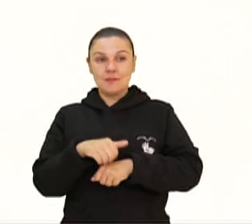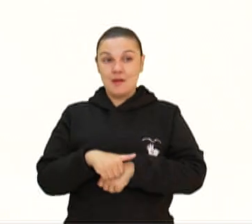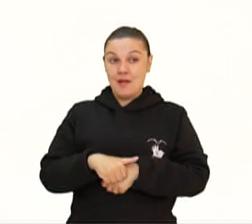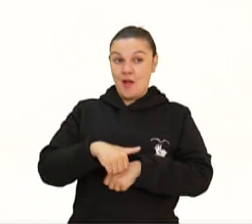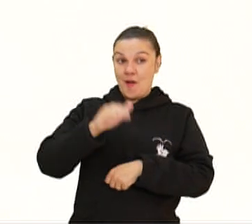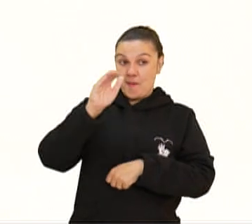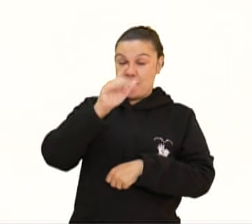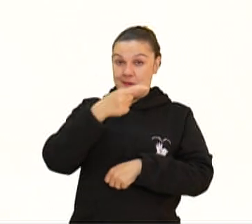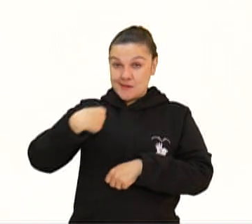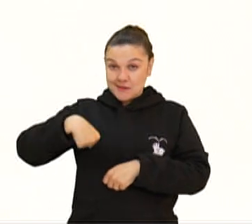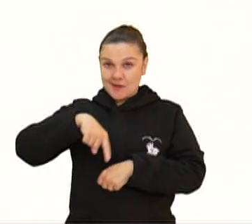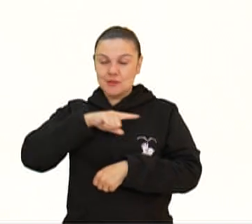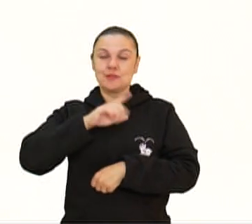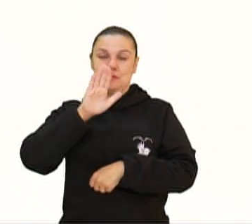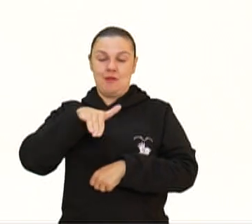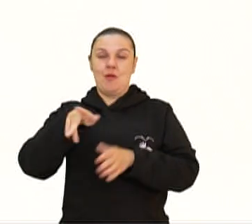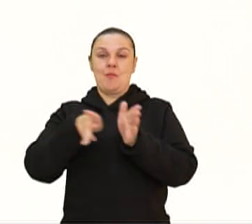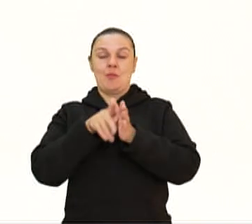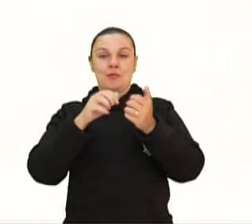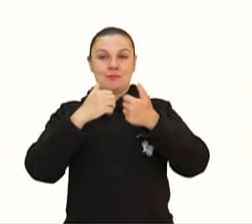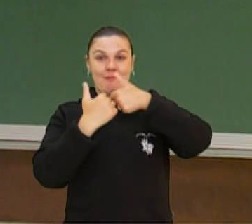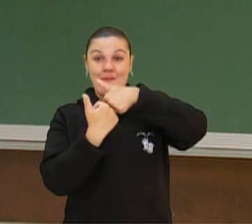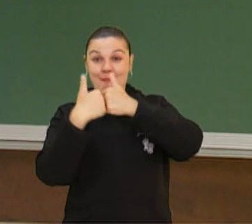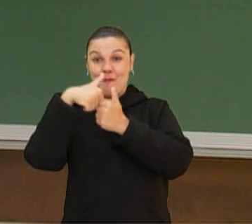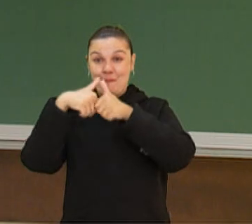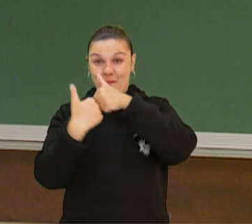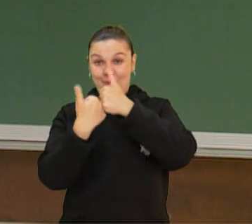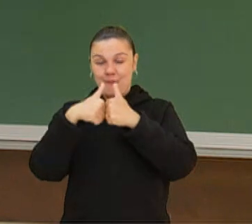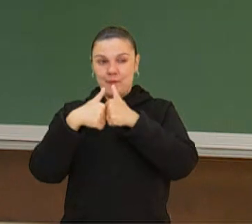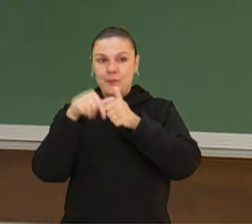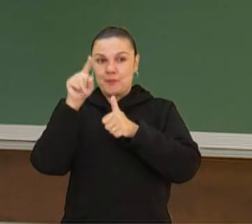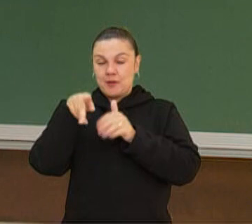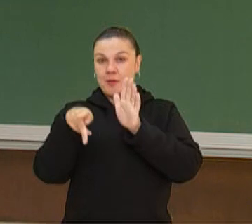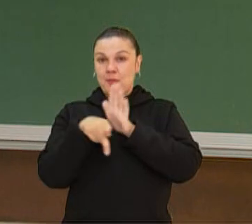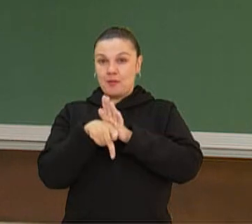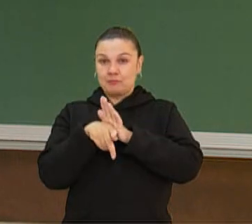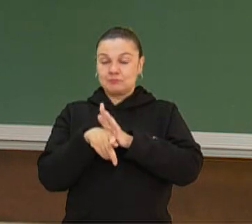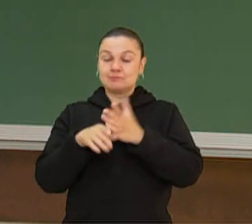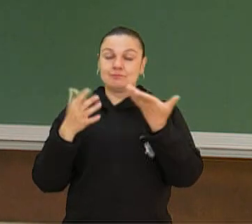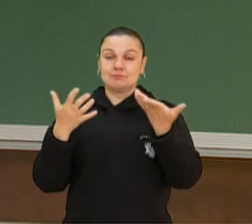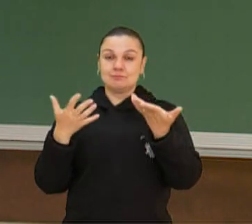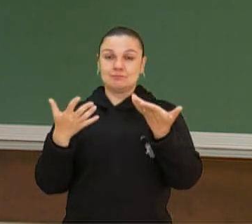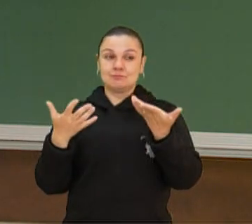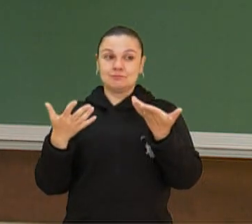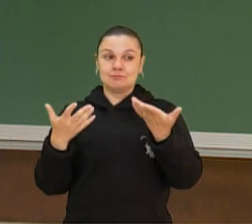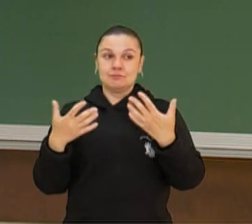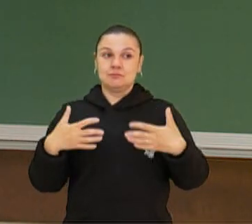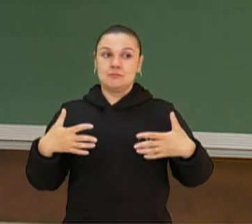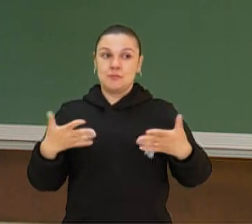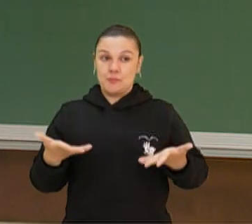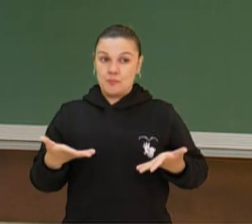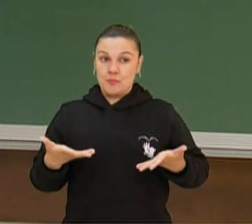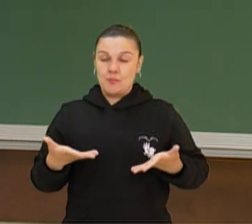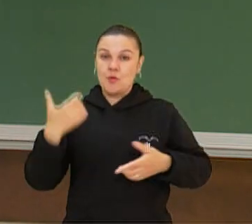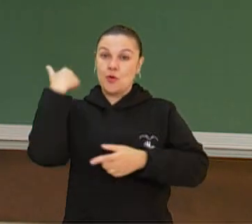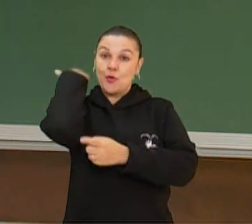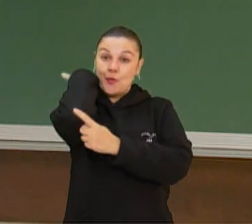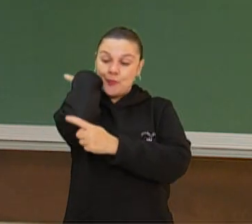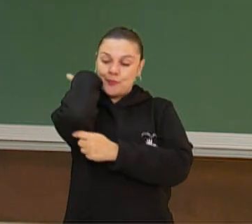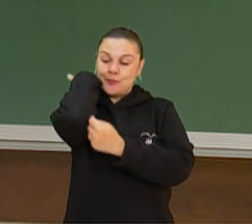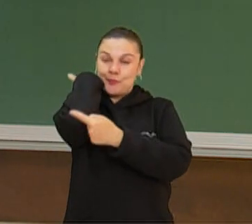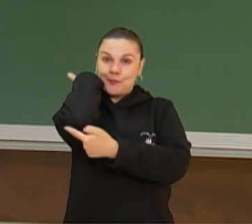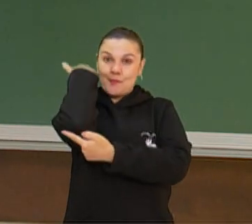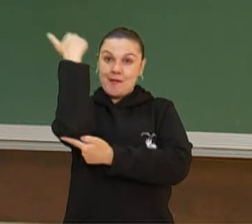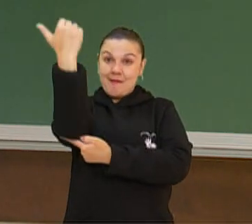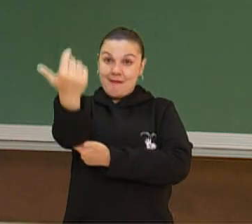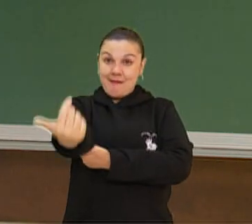nossas articulações vão ser dos tipos móveis, que são aquelas encontradas principalmente aqui na região do cotovelo, na